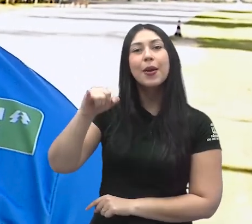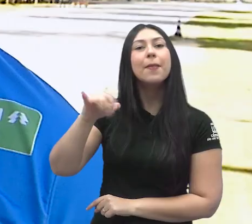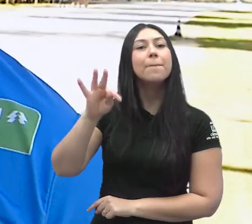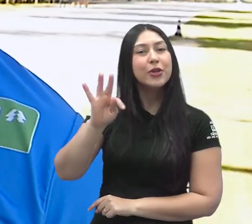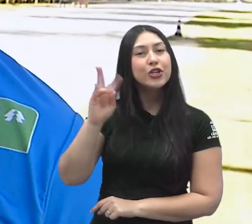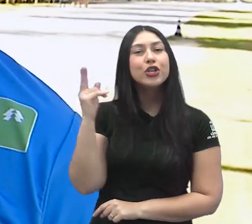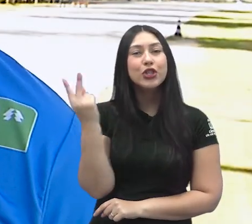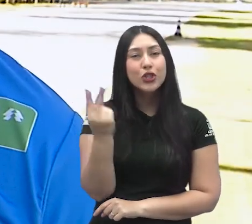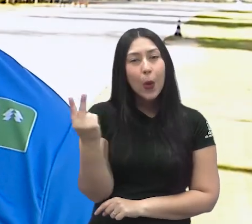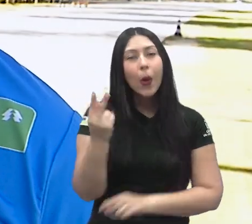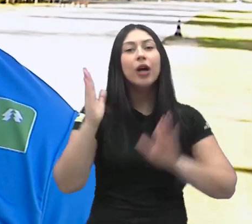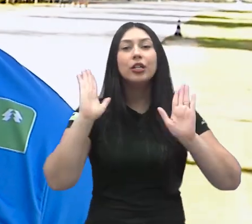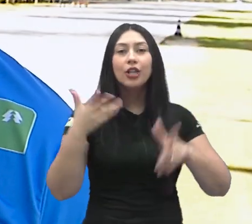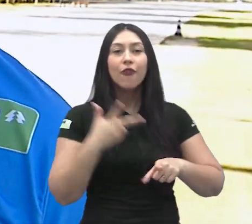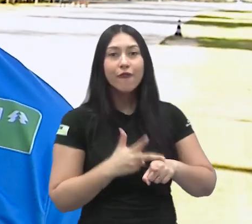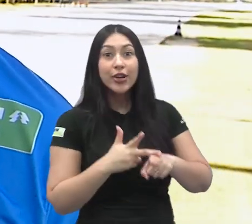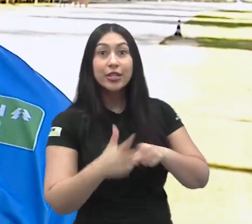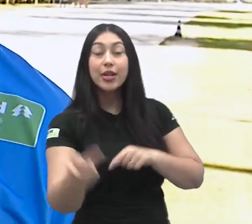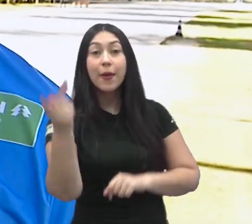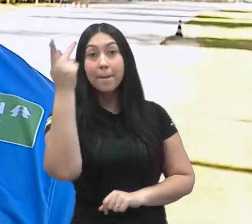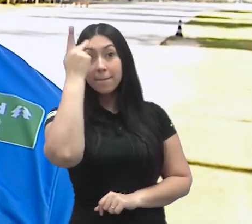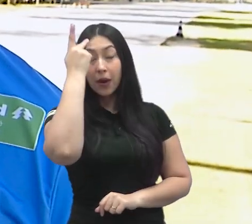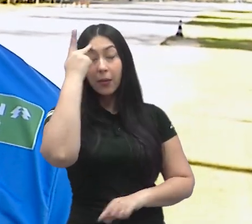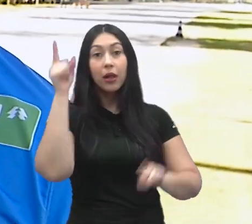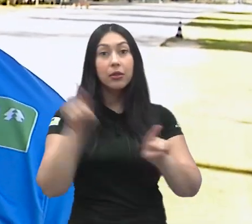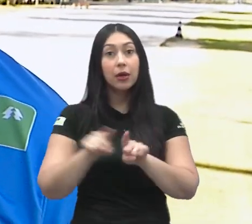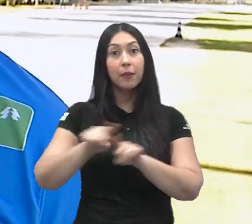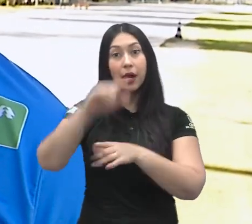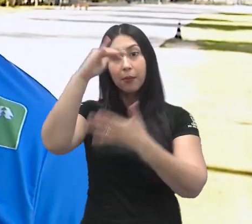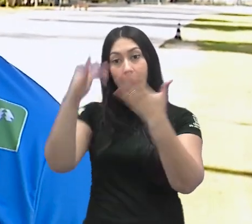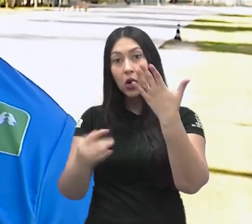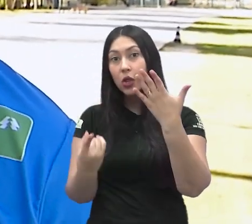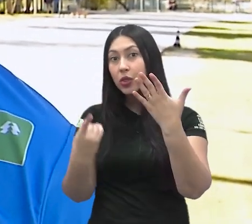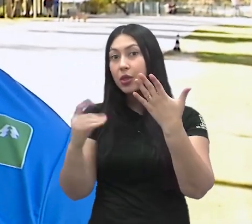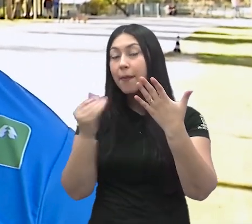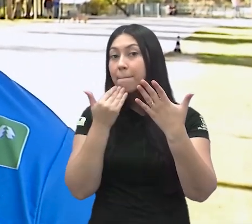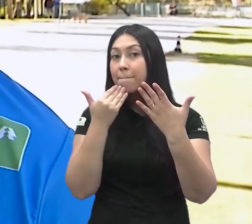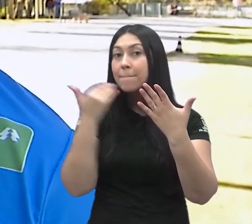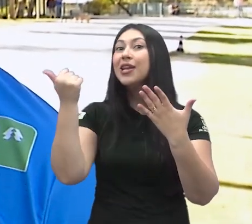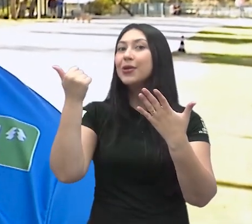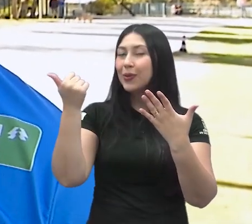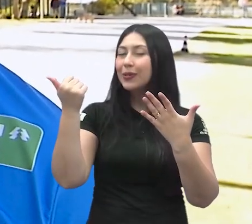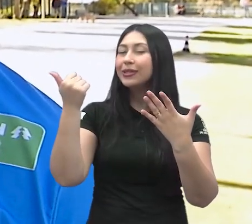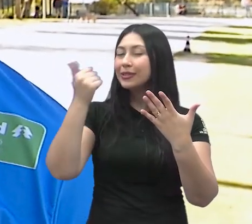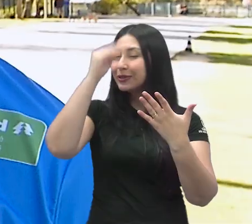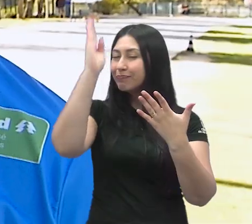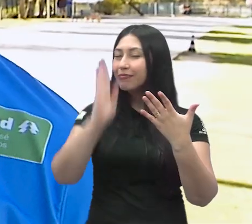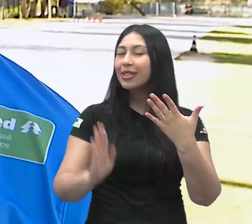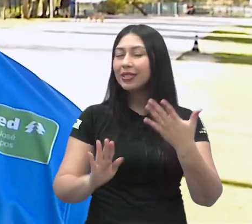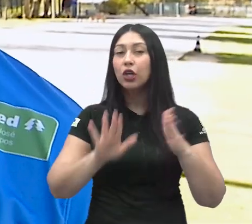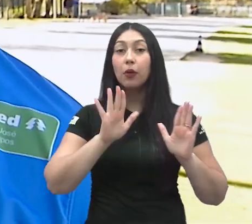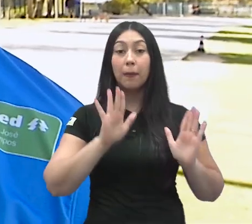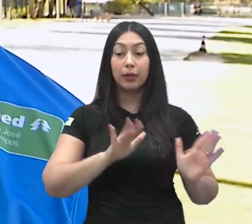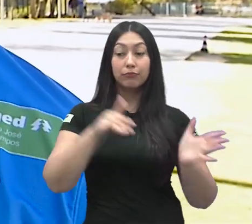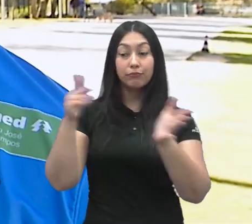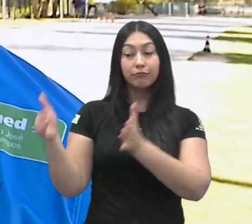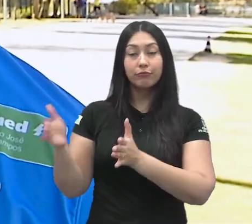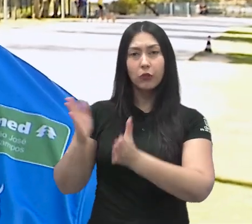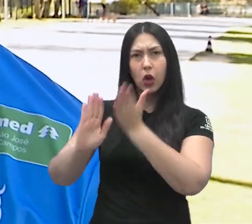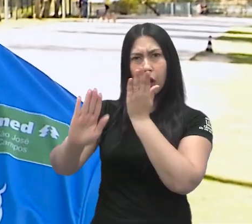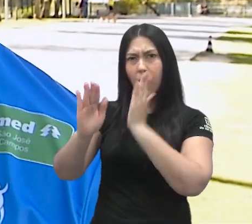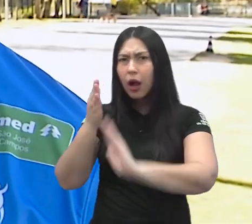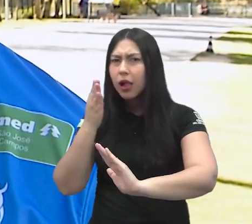MIT 2 vezes, já sou campeão paulista, eu estou entre os 10 melhores do Brasil no peso, entendeu? Pelo